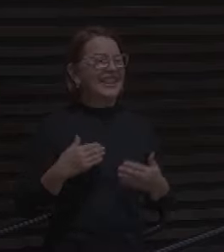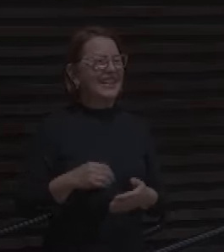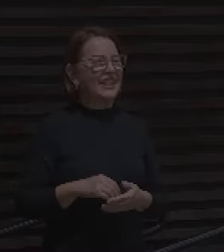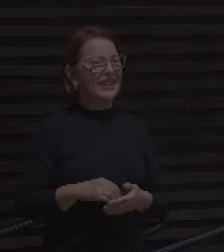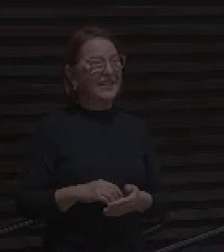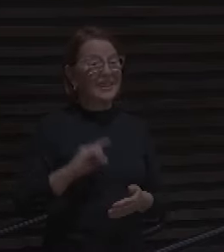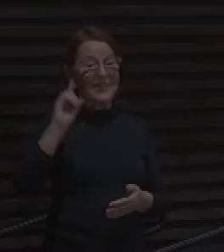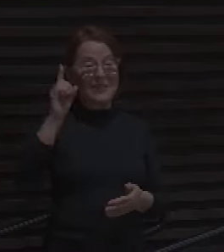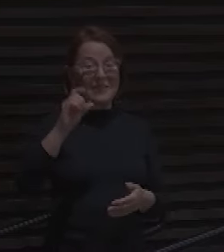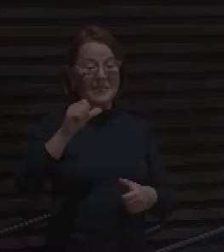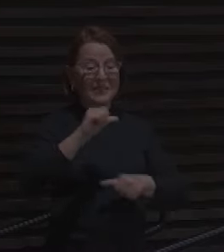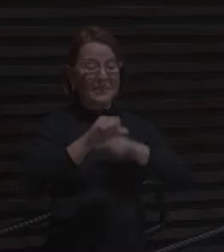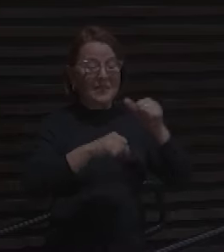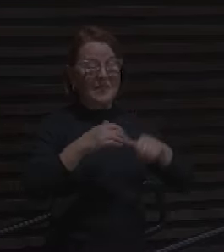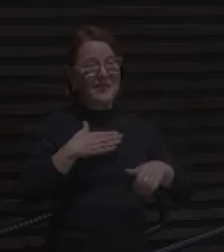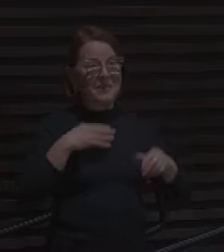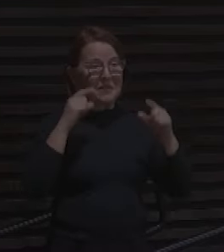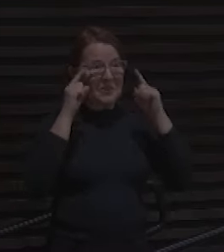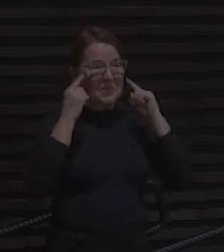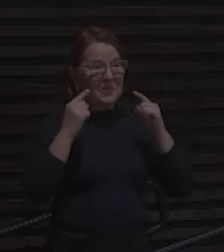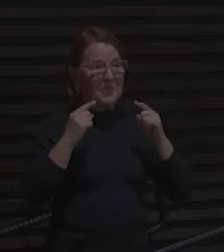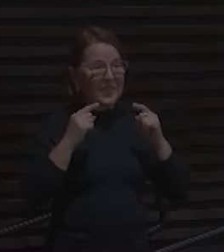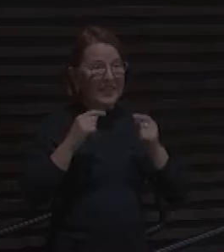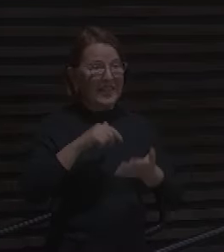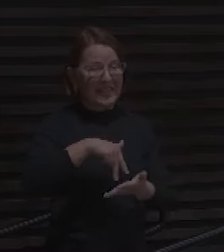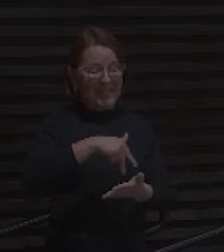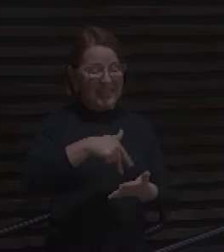Tu mudaste o meu choro em dança alegre.